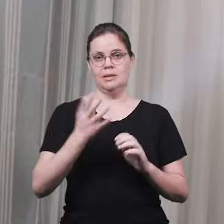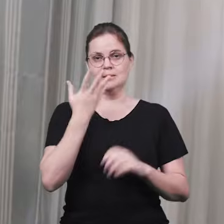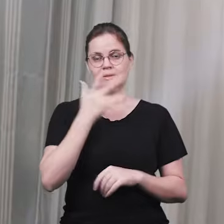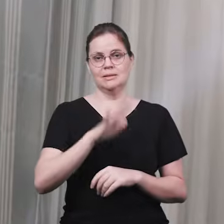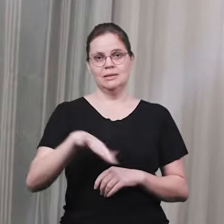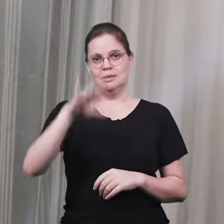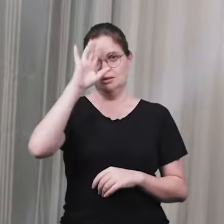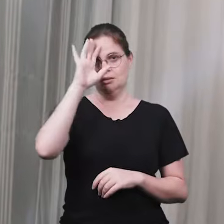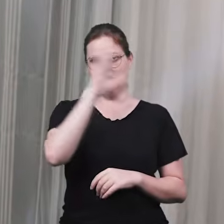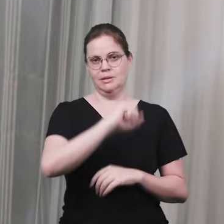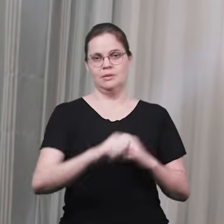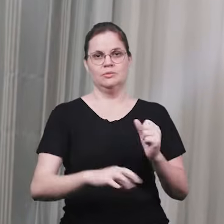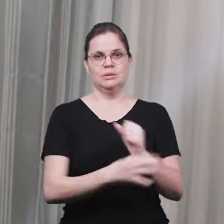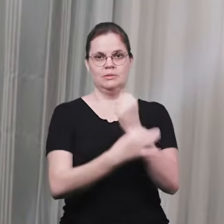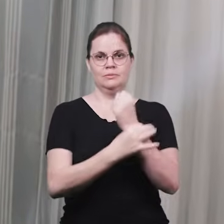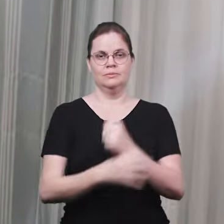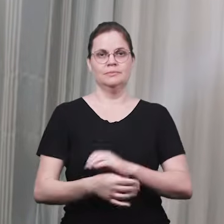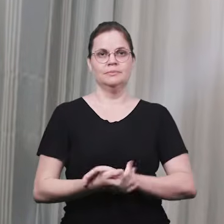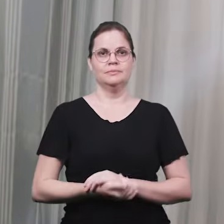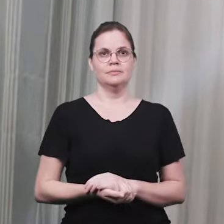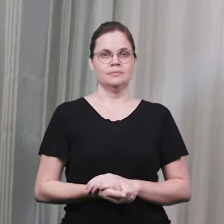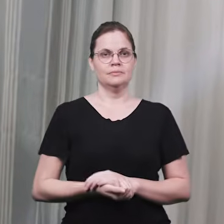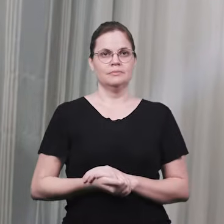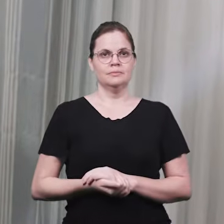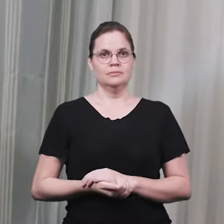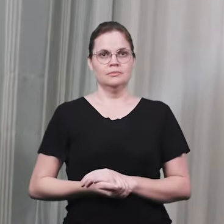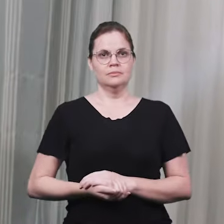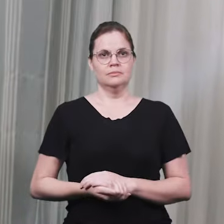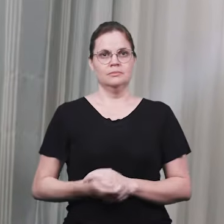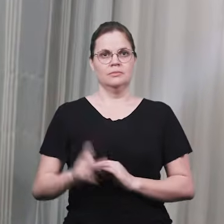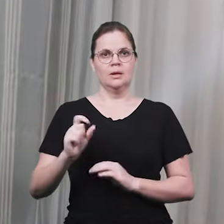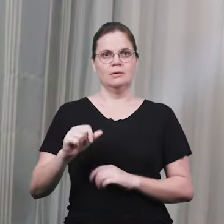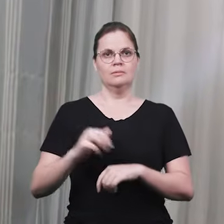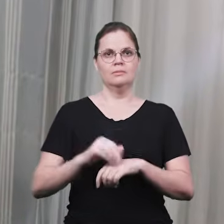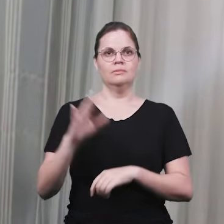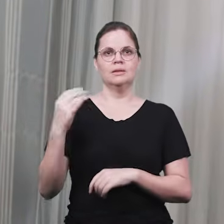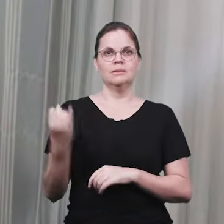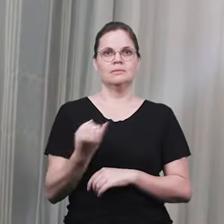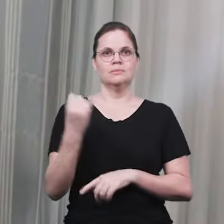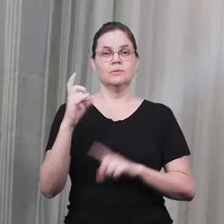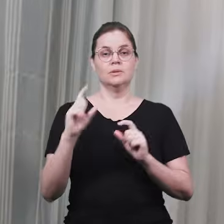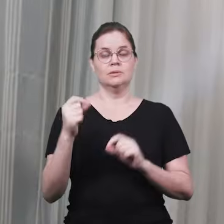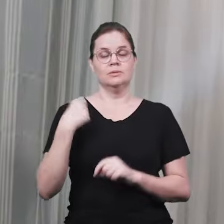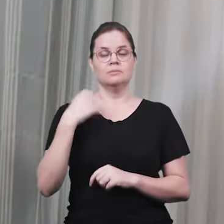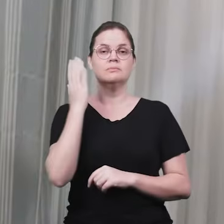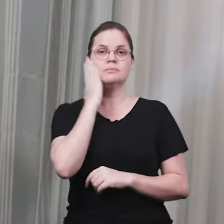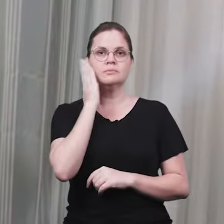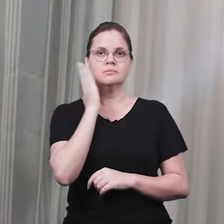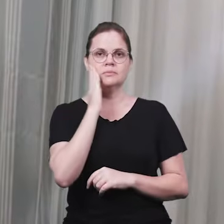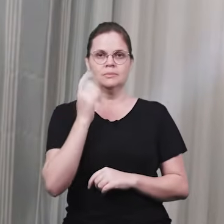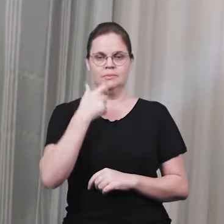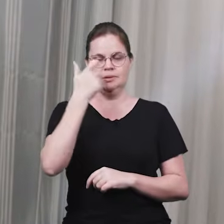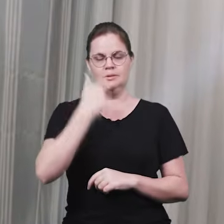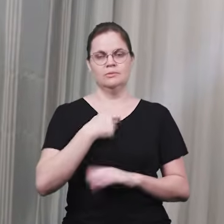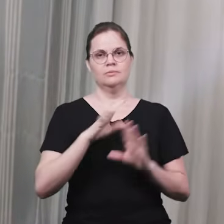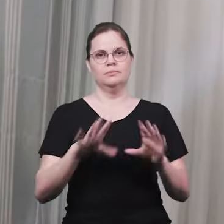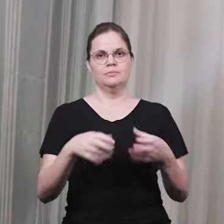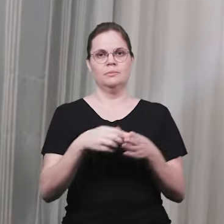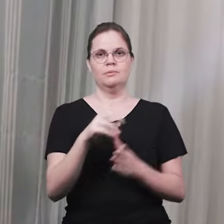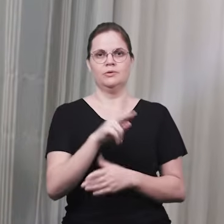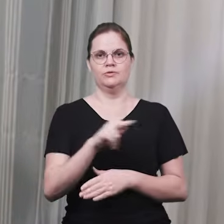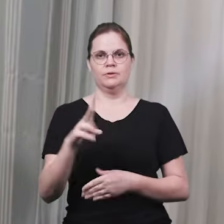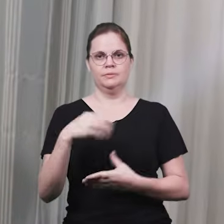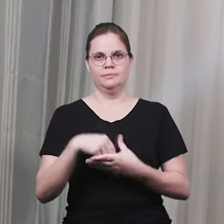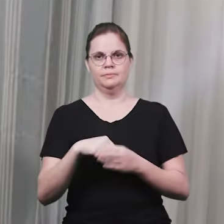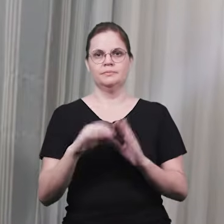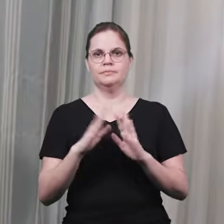têm barreiras na aprendizagem. Mas o mais importante é saber que eu sou professora de classe na igreja, glória a